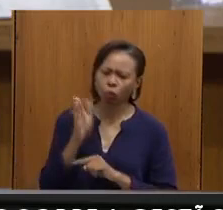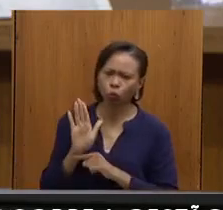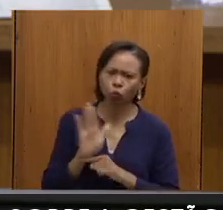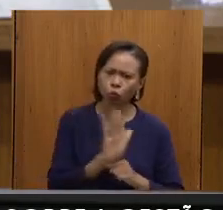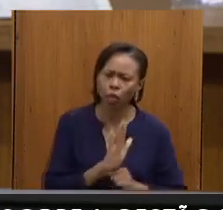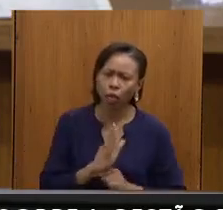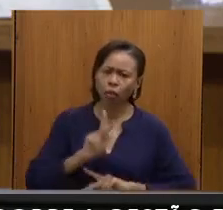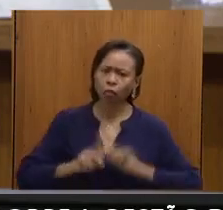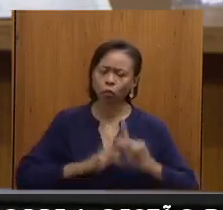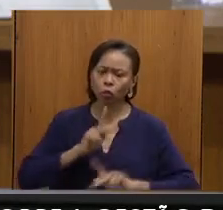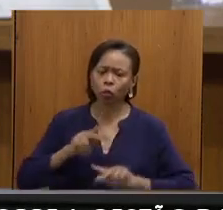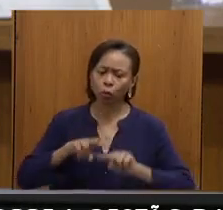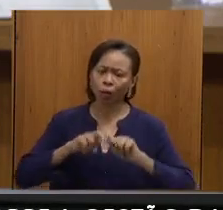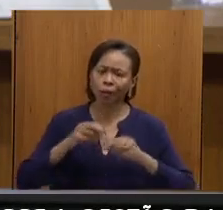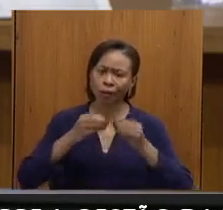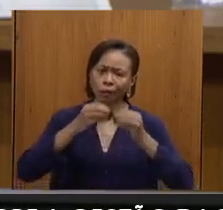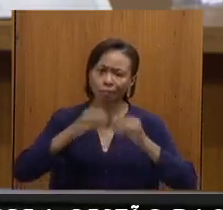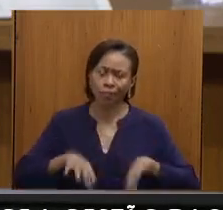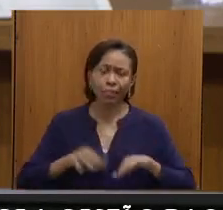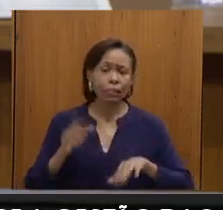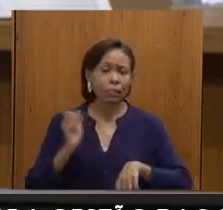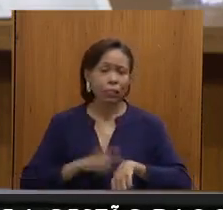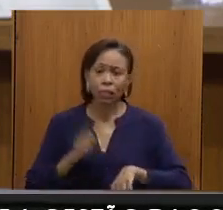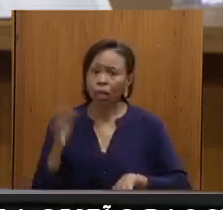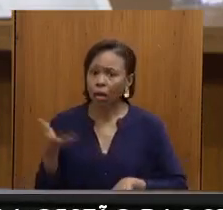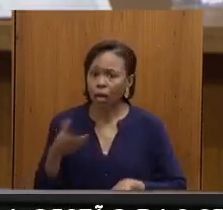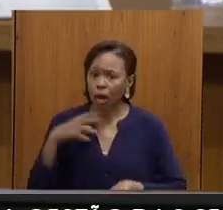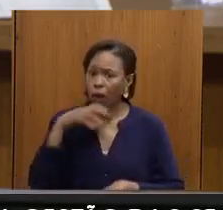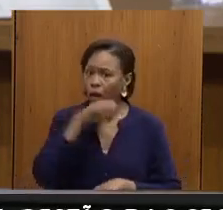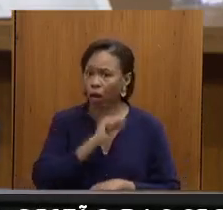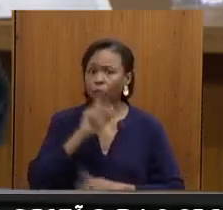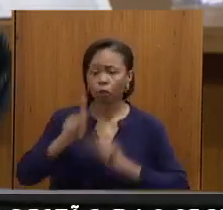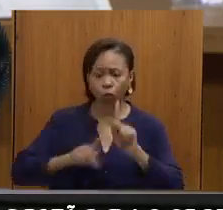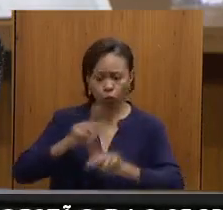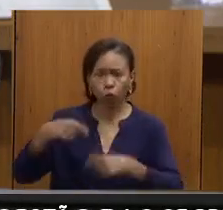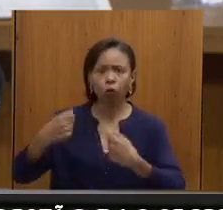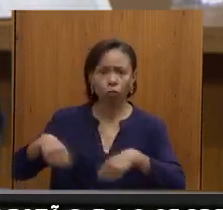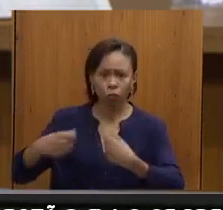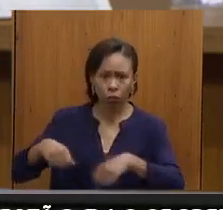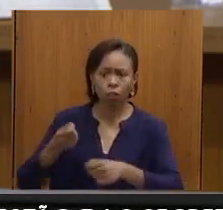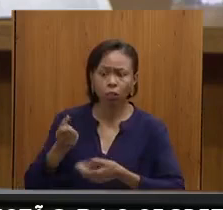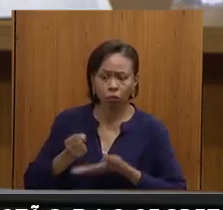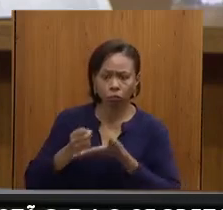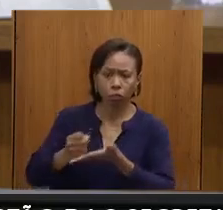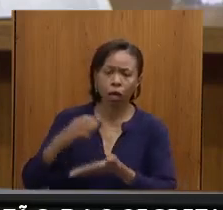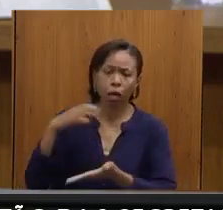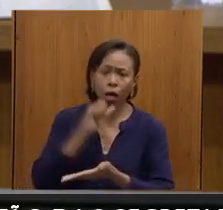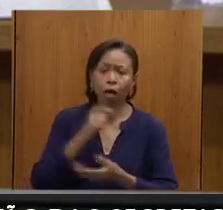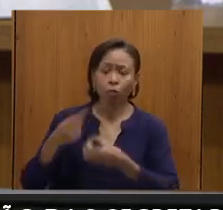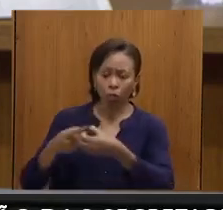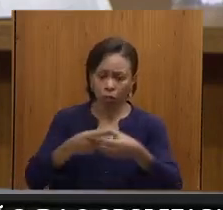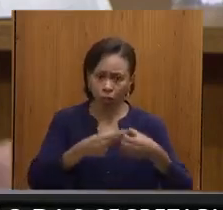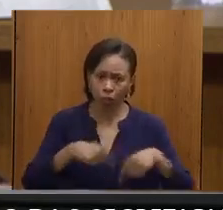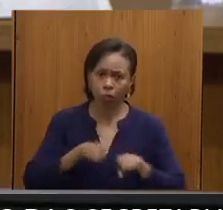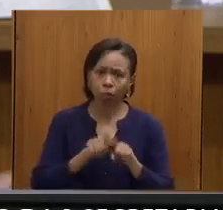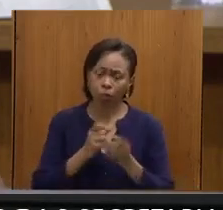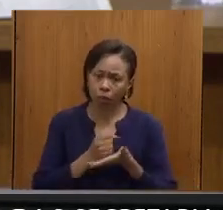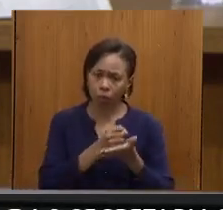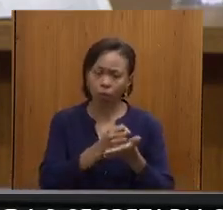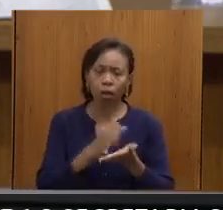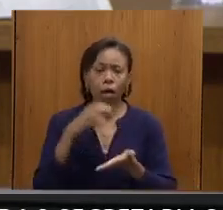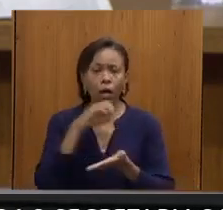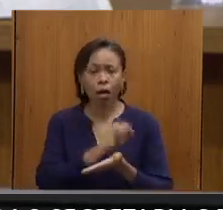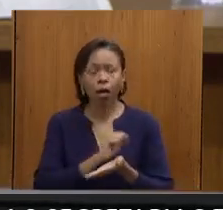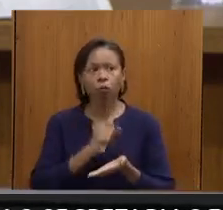de respostas efetivas, os atingidos precisam disso, os municípios precisam disso. Dentro do que nos cabe,